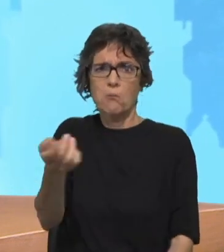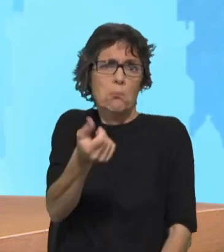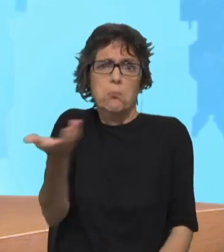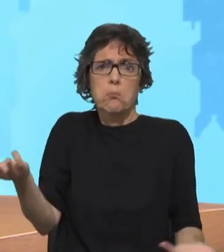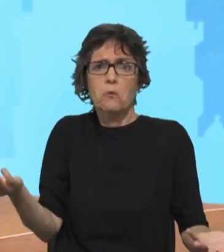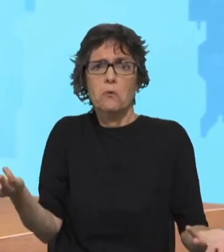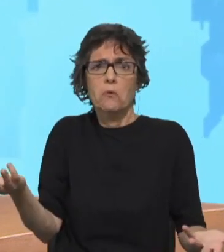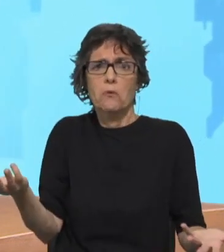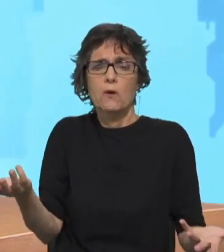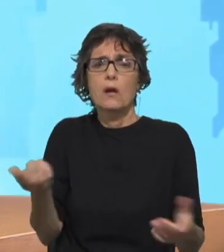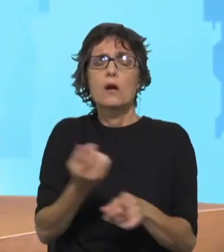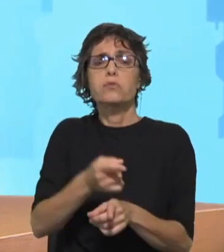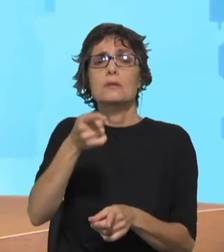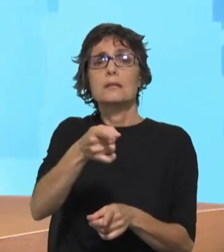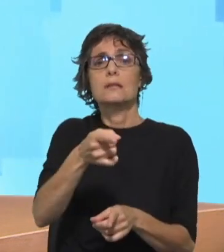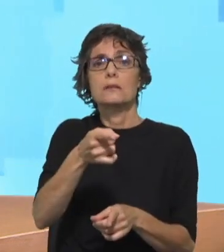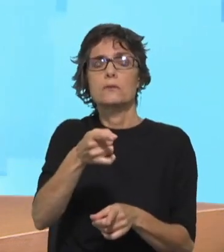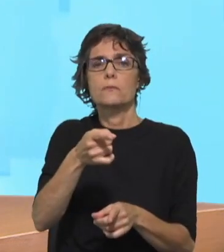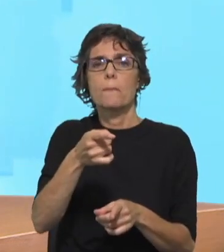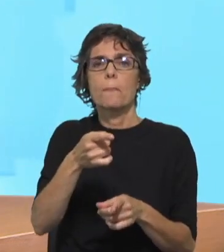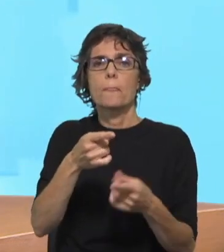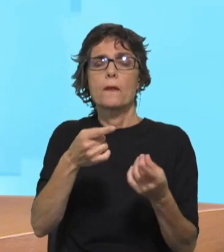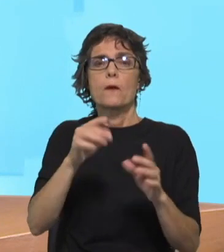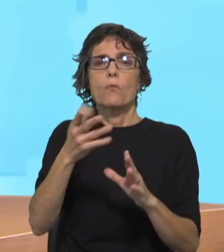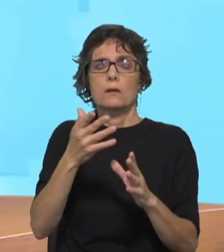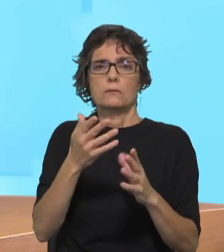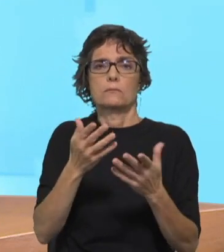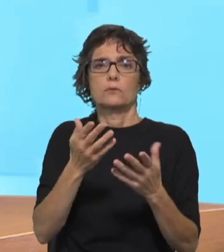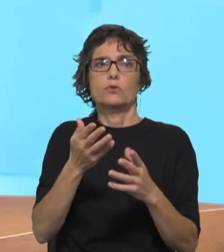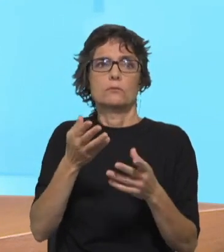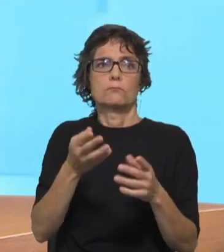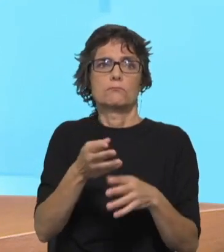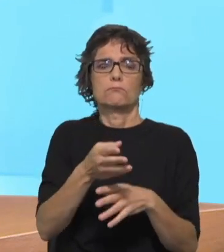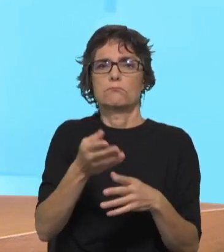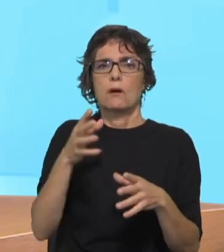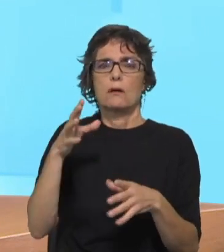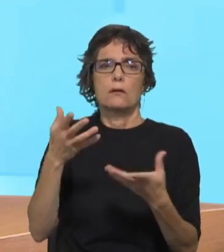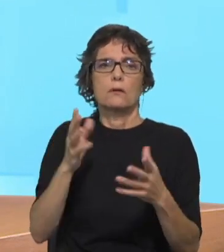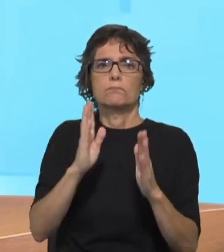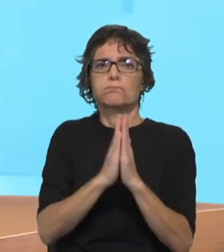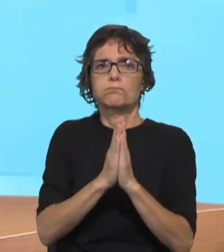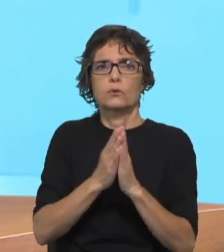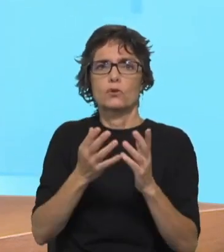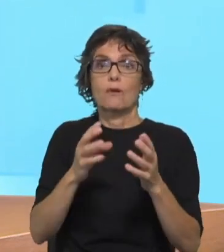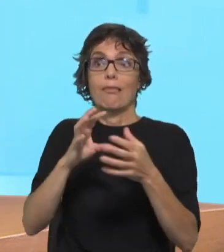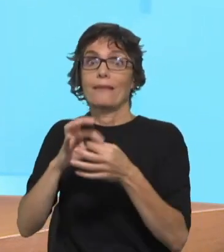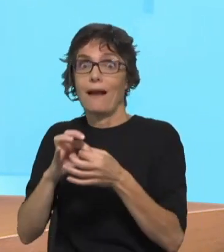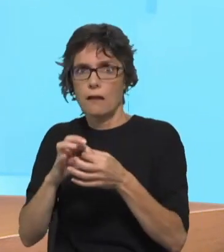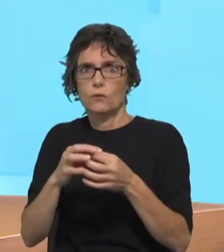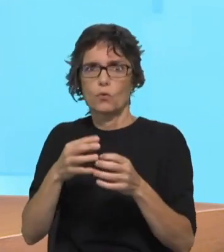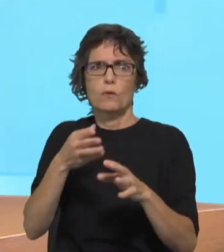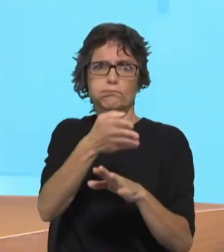dos ataques motivados por questões religiosas é enorme, é quase que diária. Porquê é que não acontece isto? Mas, no entanto, nós percebemos, por